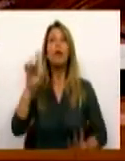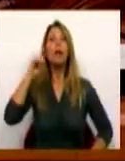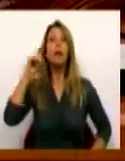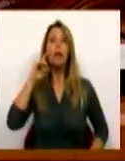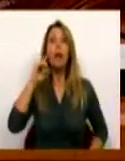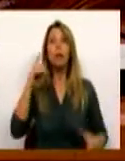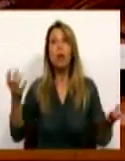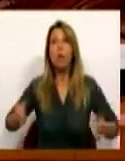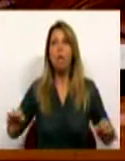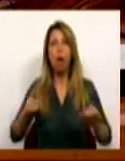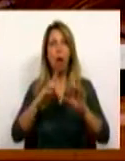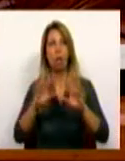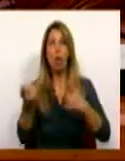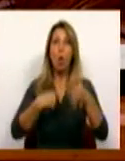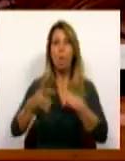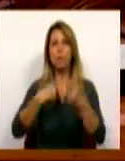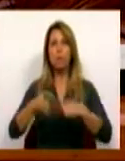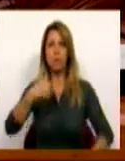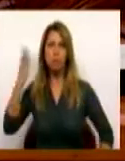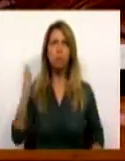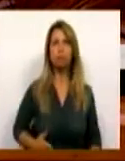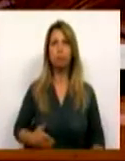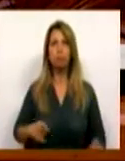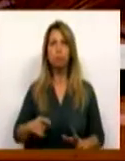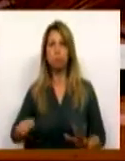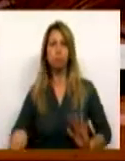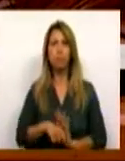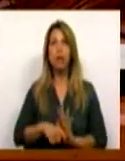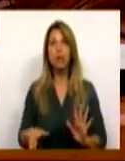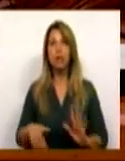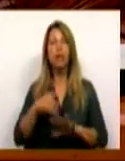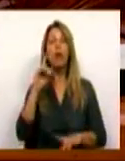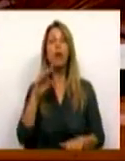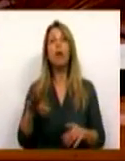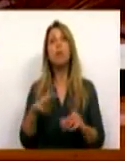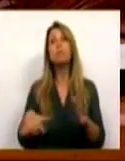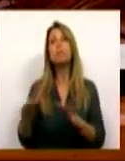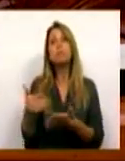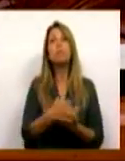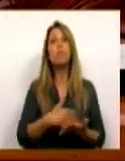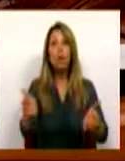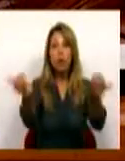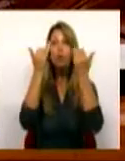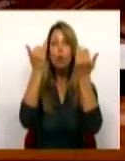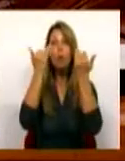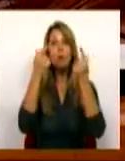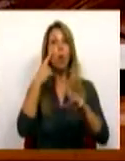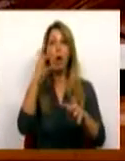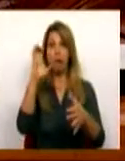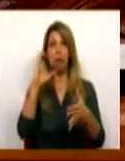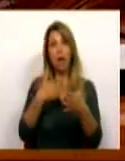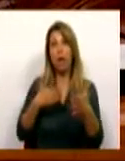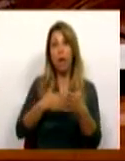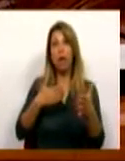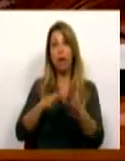de comercialização agressiva e que as suas fontes de procedimentos e informação são conhecidas dos clientes e do supervisor, e garantir